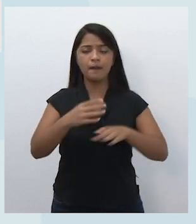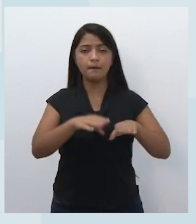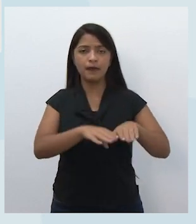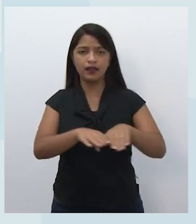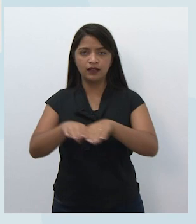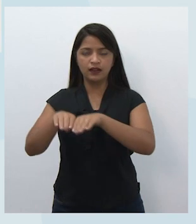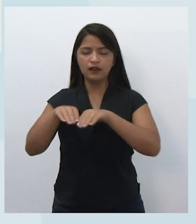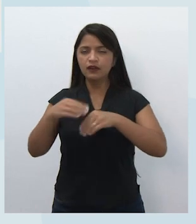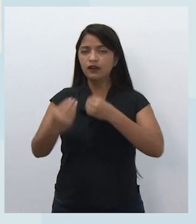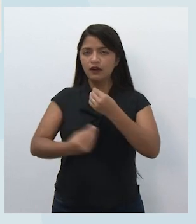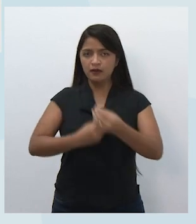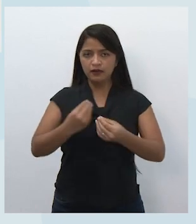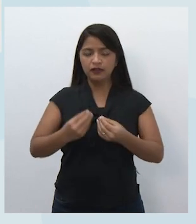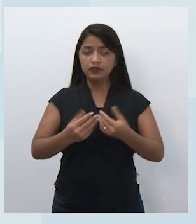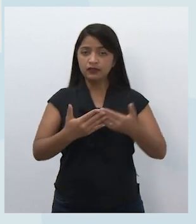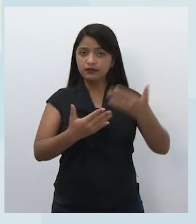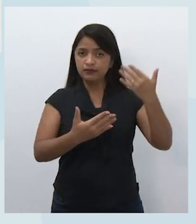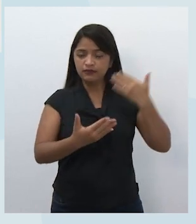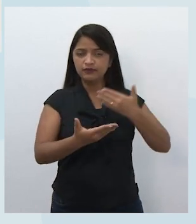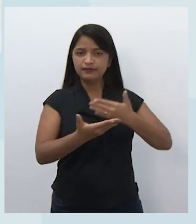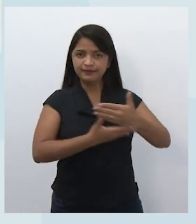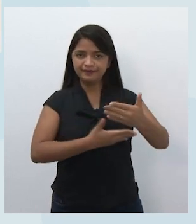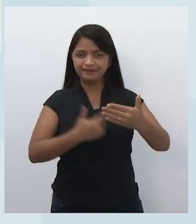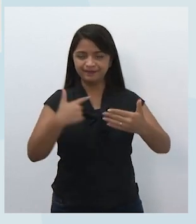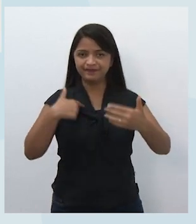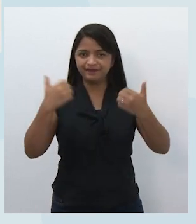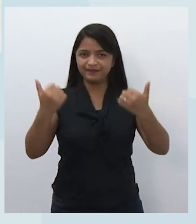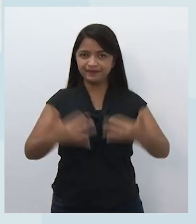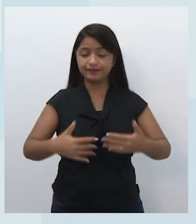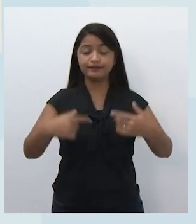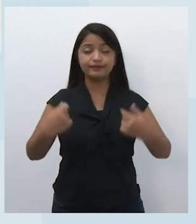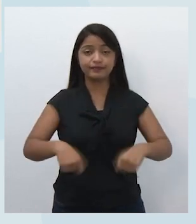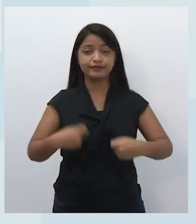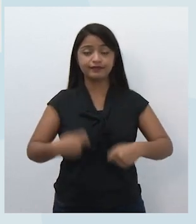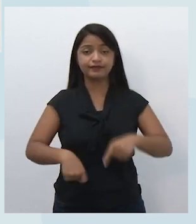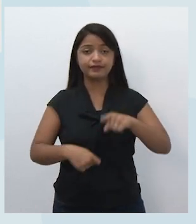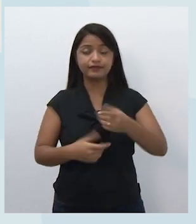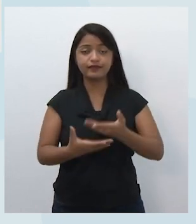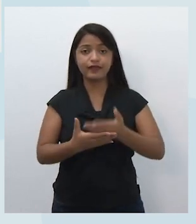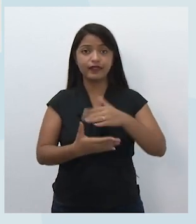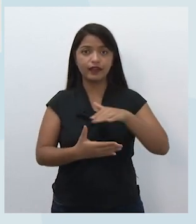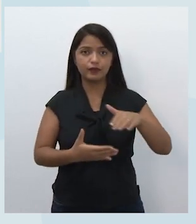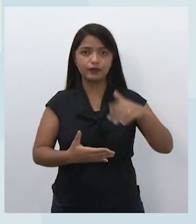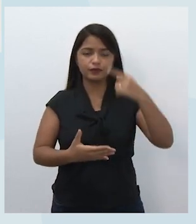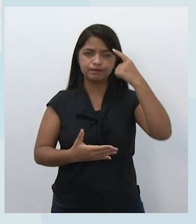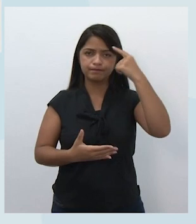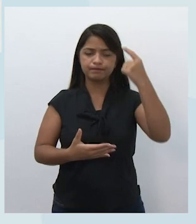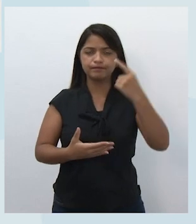nós colocamos lá desde o começo? Ele precisa criar essa visão crítica sobre aquilo que é